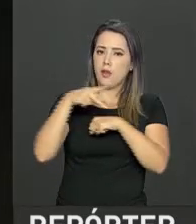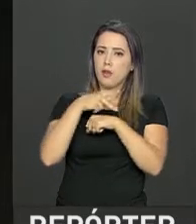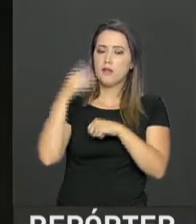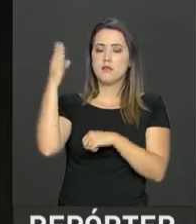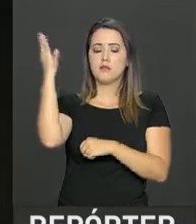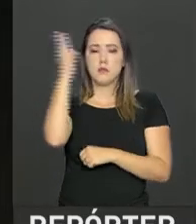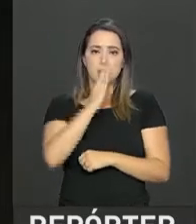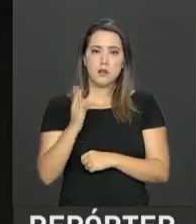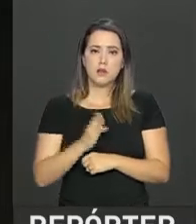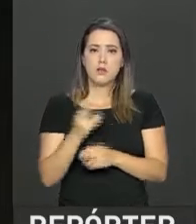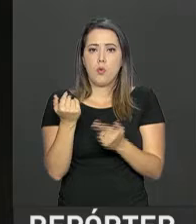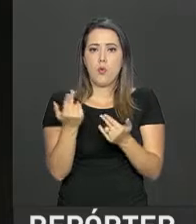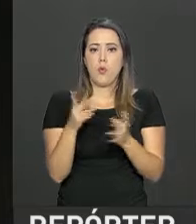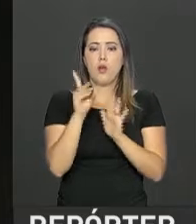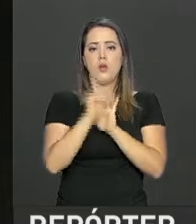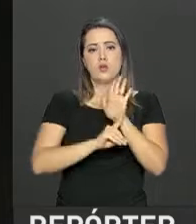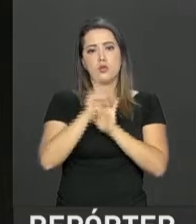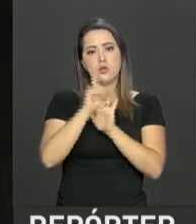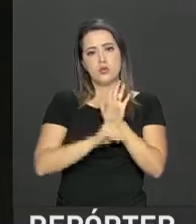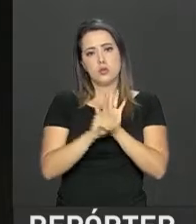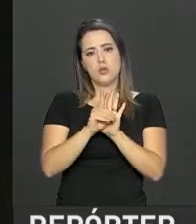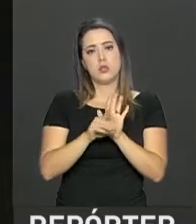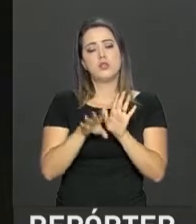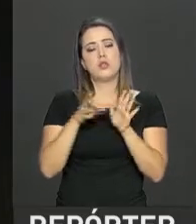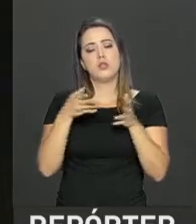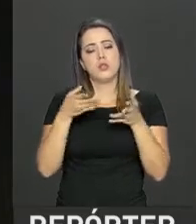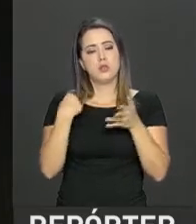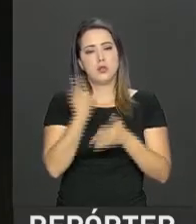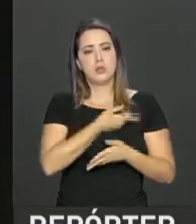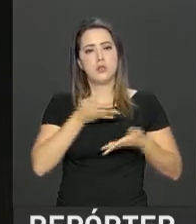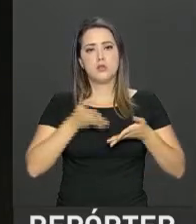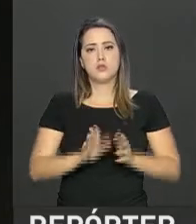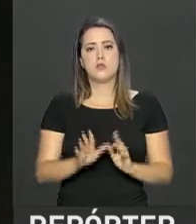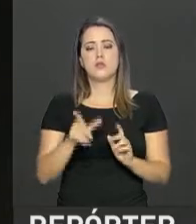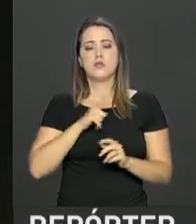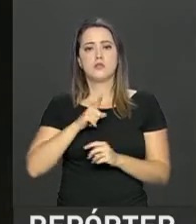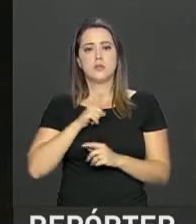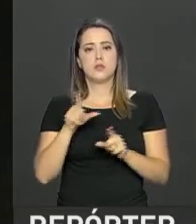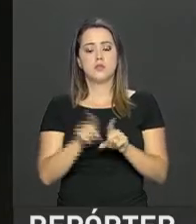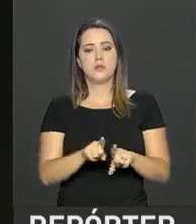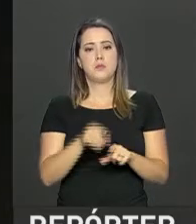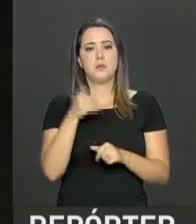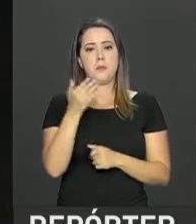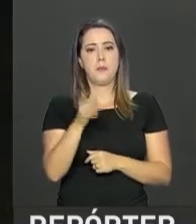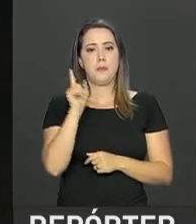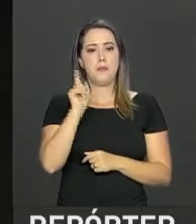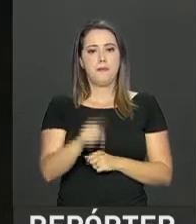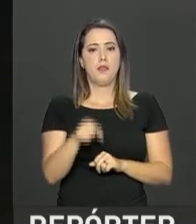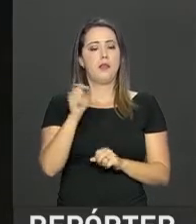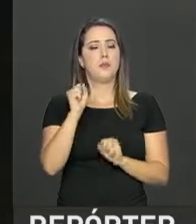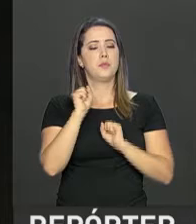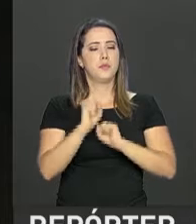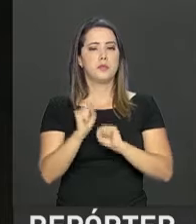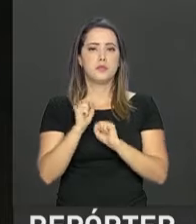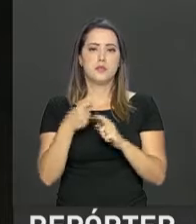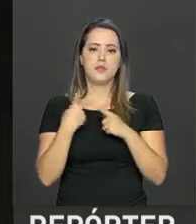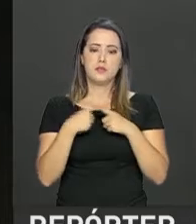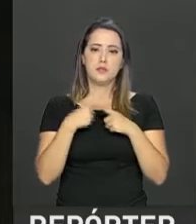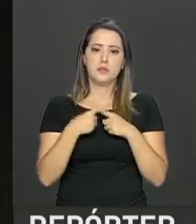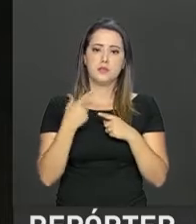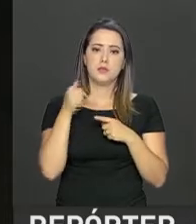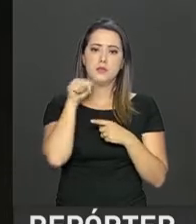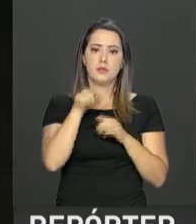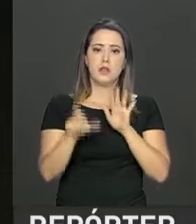os mesmos direitos que nós, brasileiros, que nascemos no Brasil, passamos a ter. Isso foi possível a partir da lei